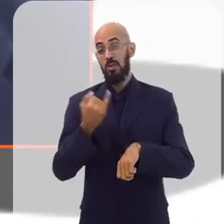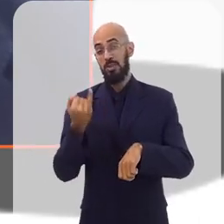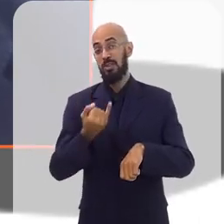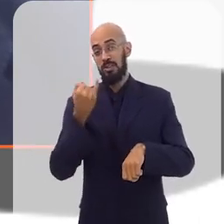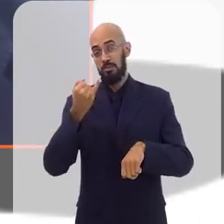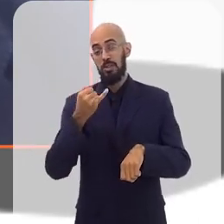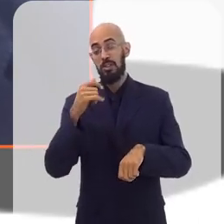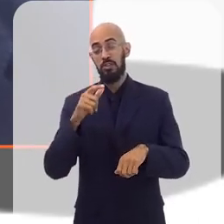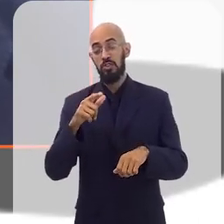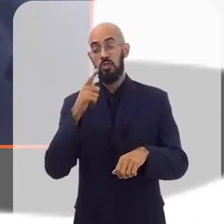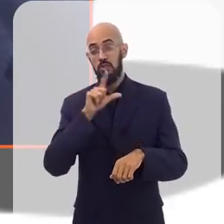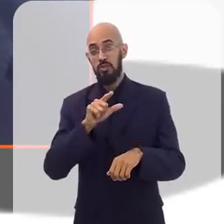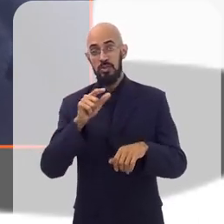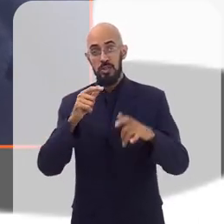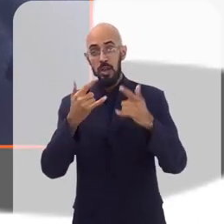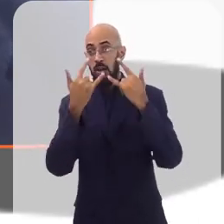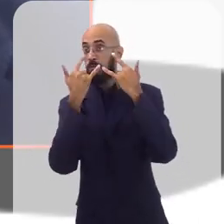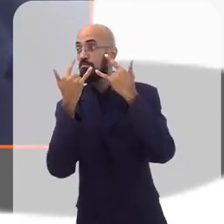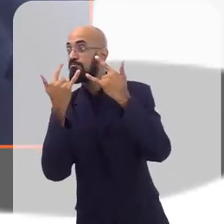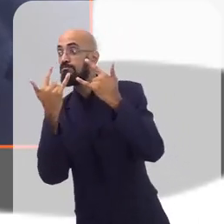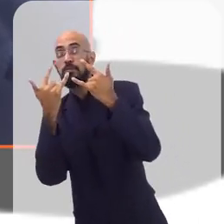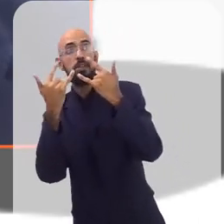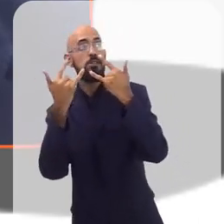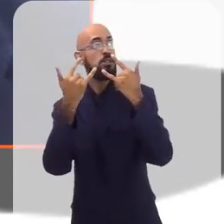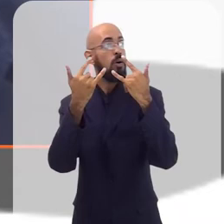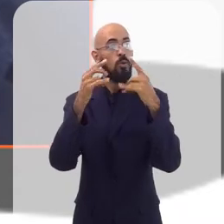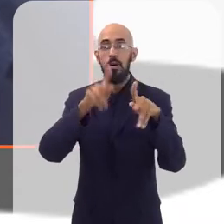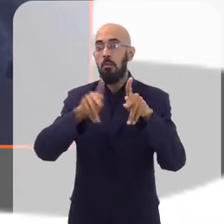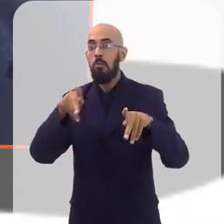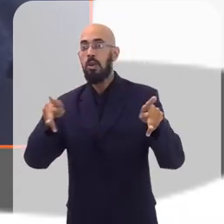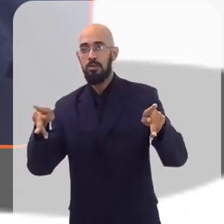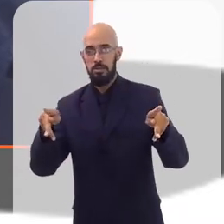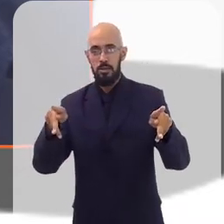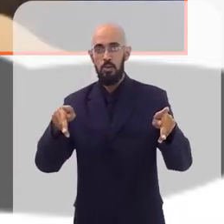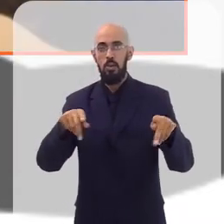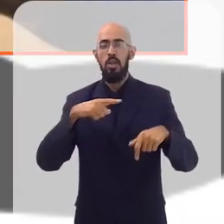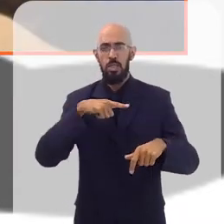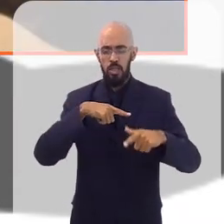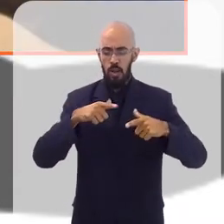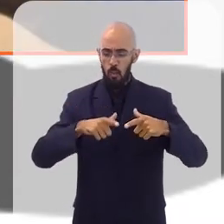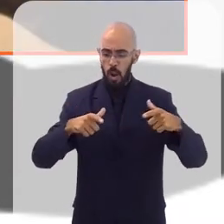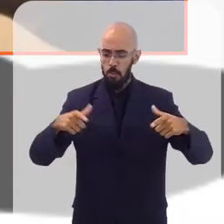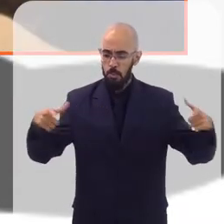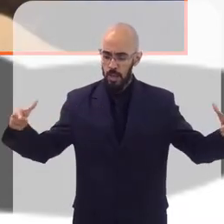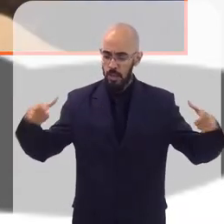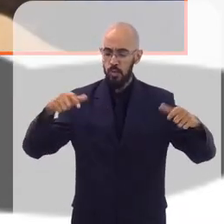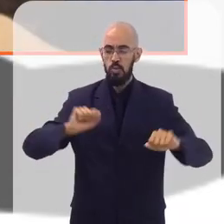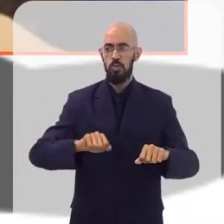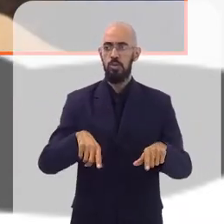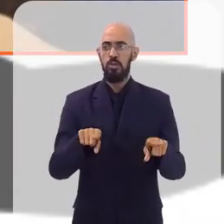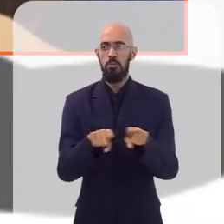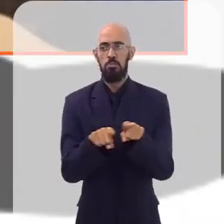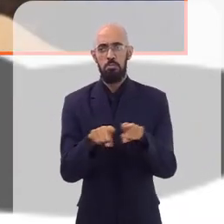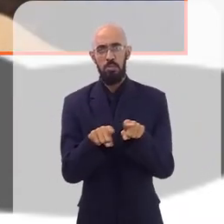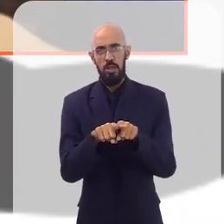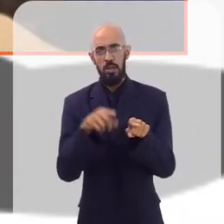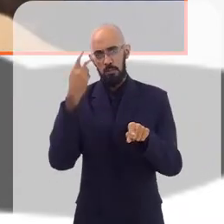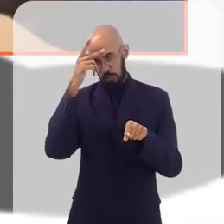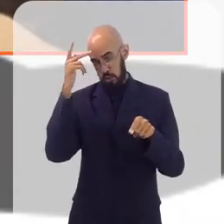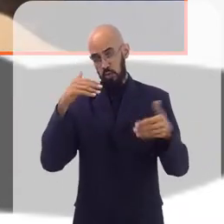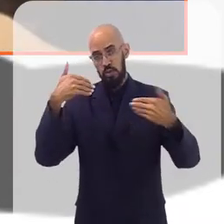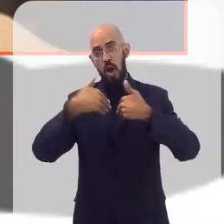importante para que a gente possa tá chamando a atenção da população é existe um crescimento é muito grande